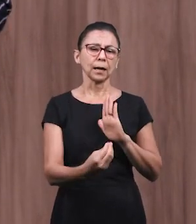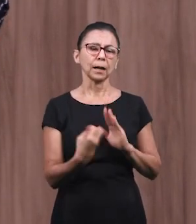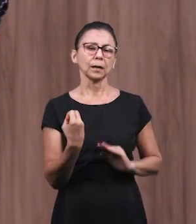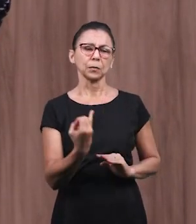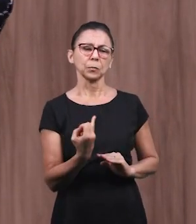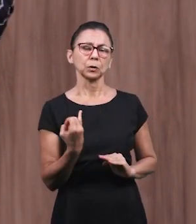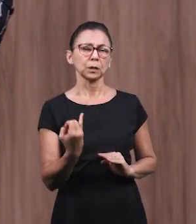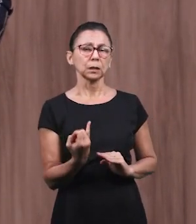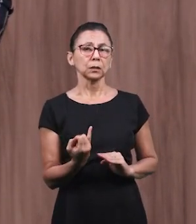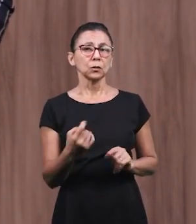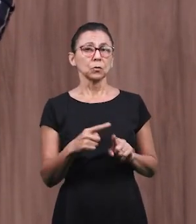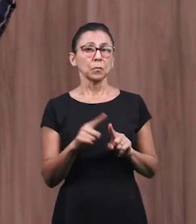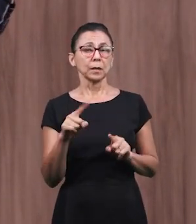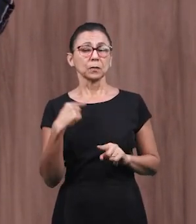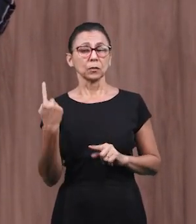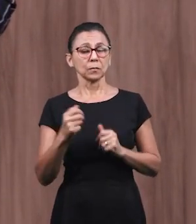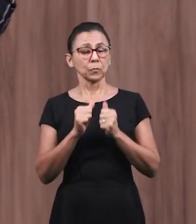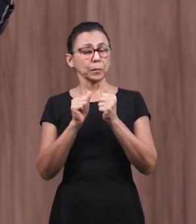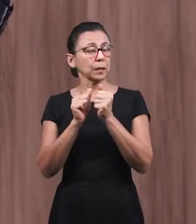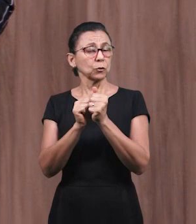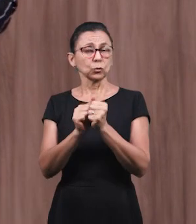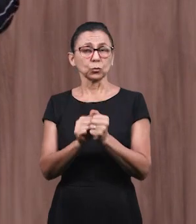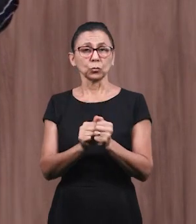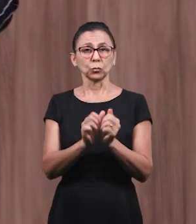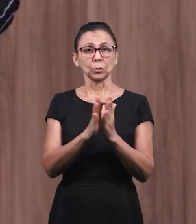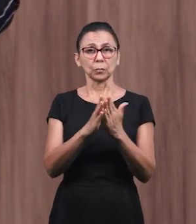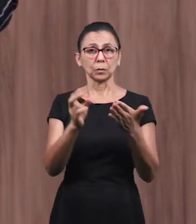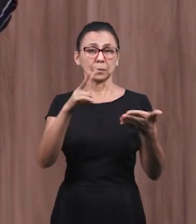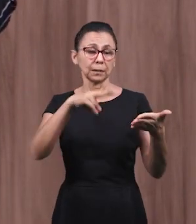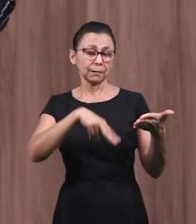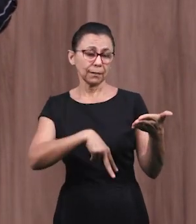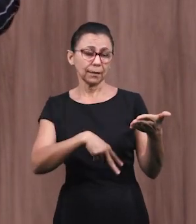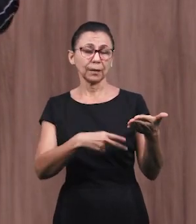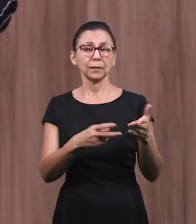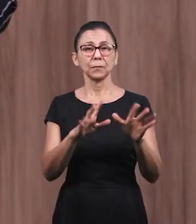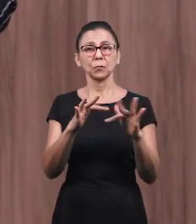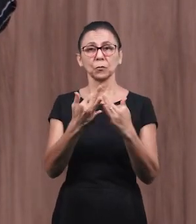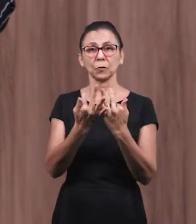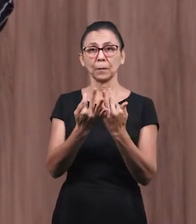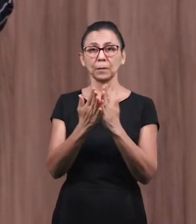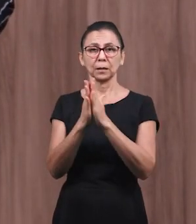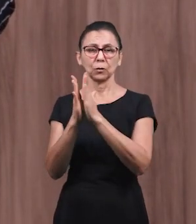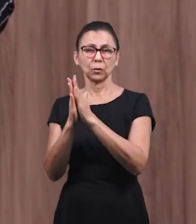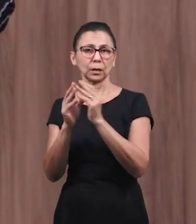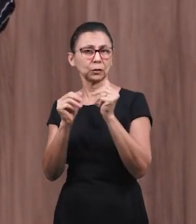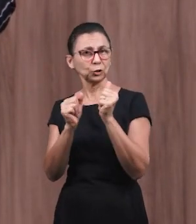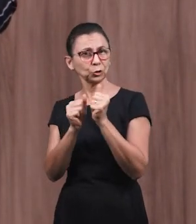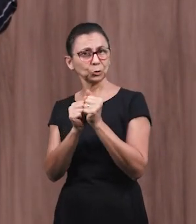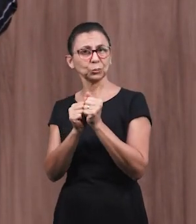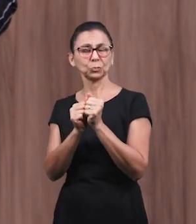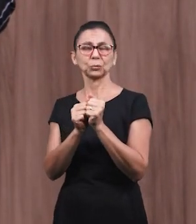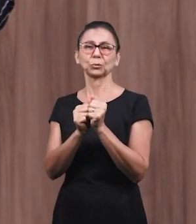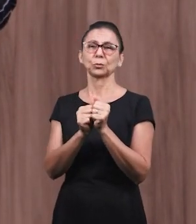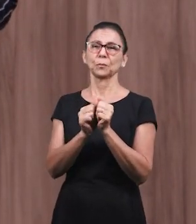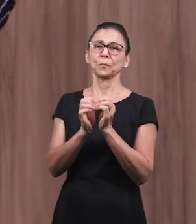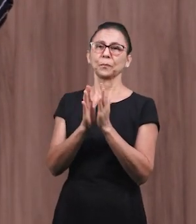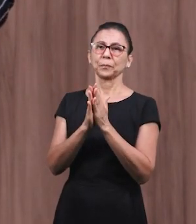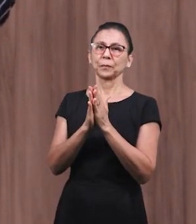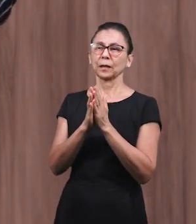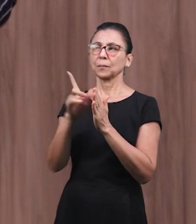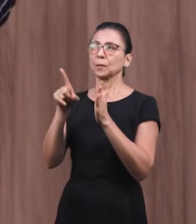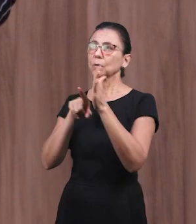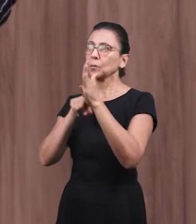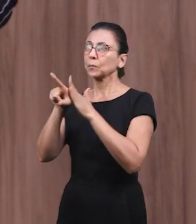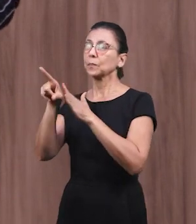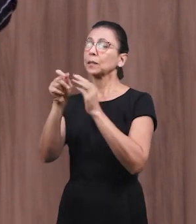conosco, sendo fortalecidos com os cultos diários, a leitura bíblica, oração com a família, consulta à palavra,